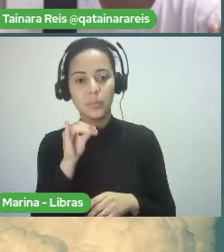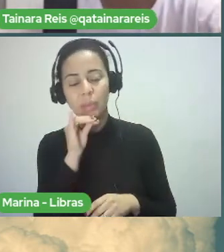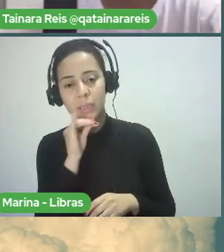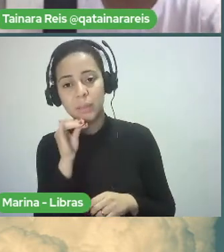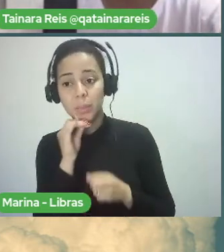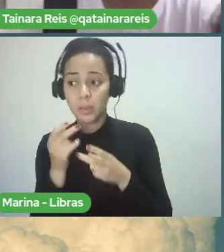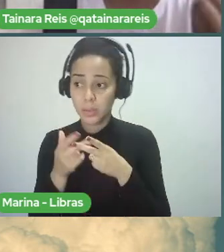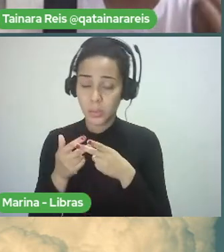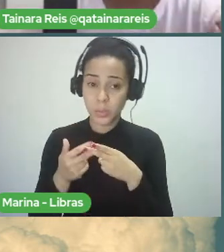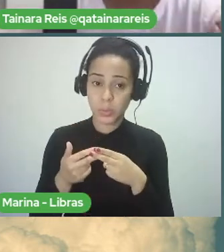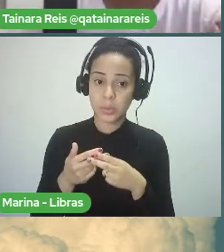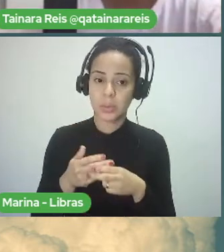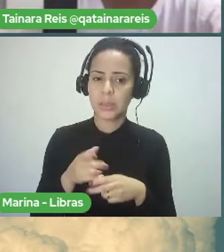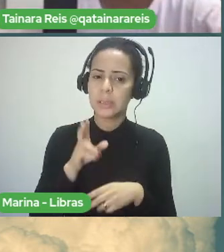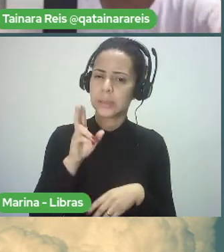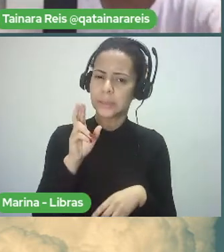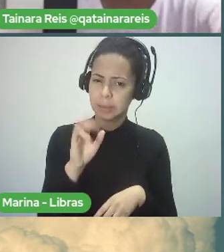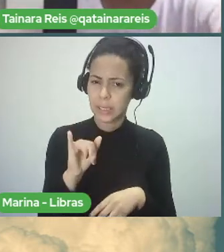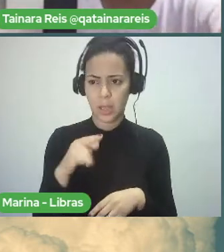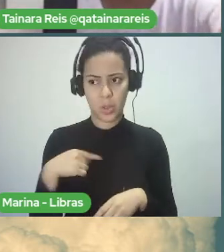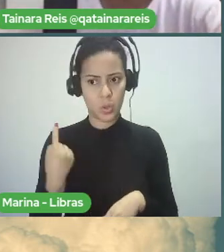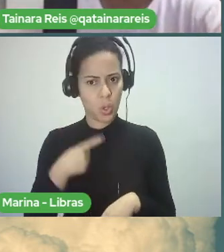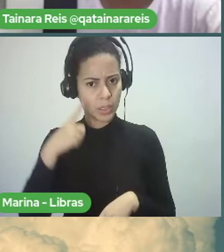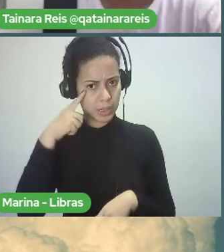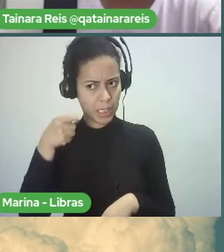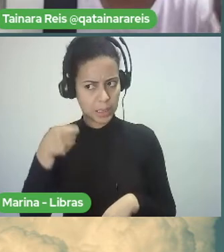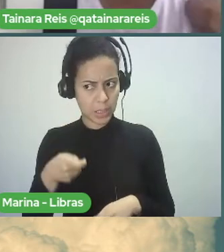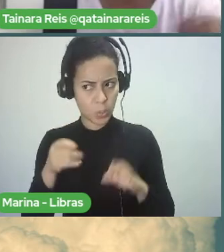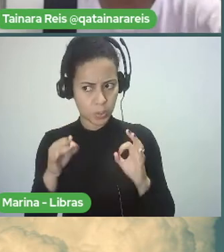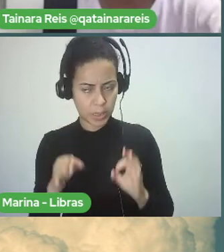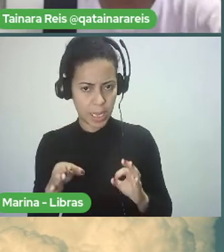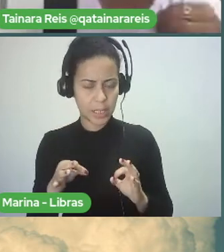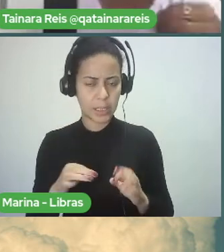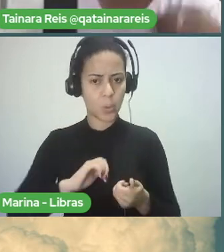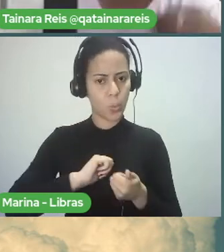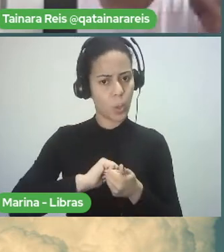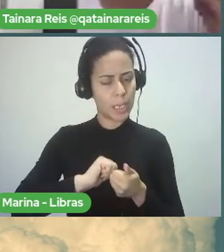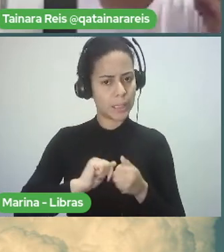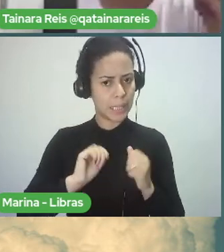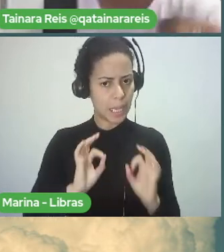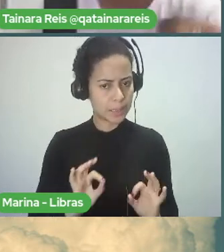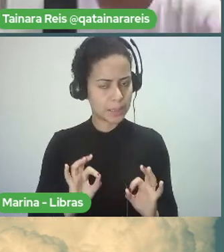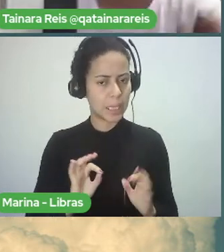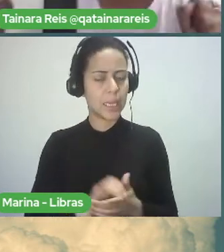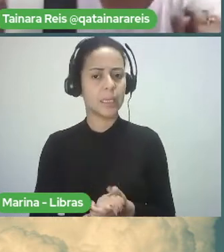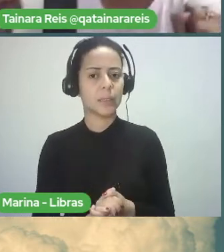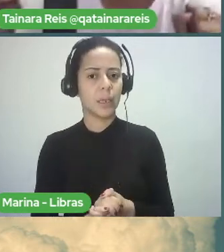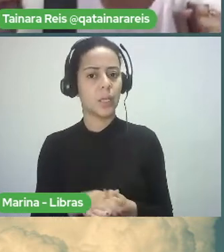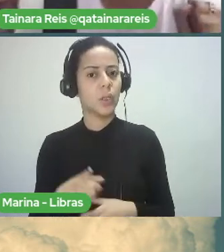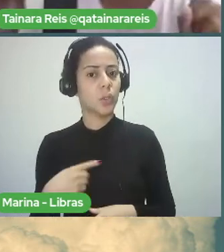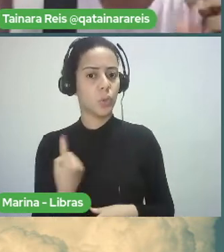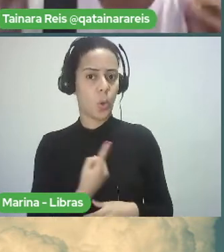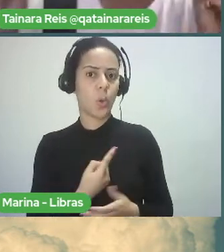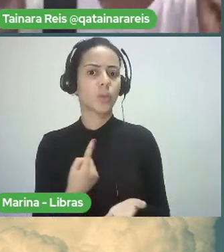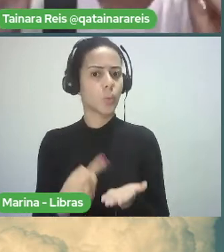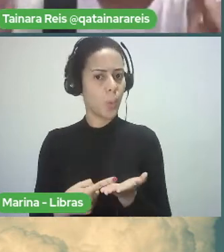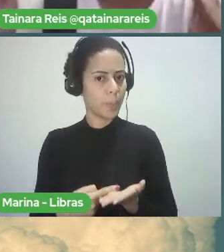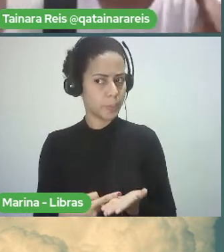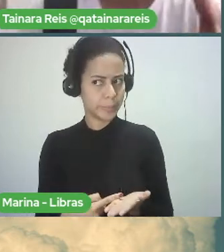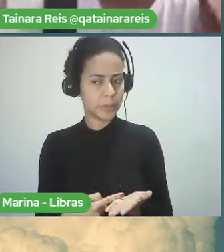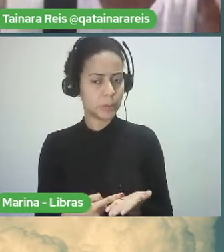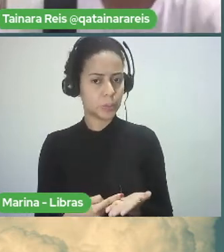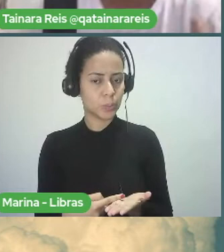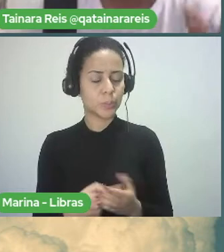tomando. A gente está levando em consideração aspectos de qualidade, as diretrizes de qualidade que nós nos comprometemos a seguir. Então, as